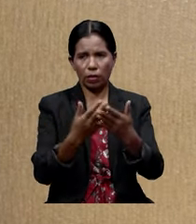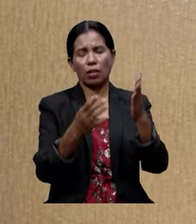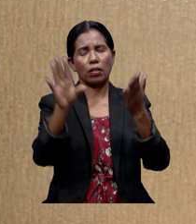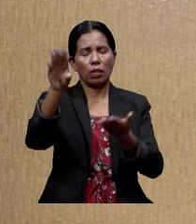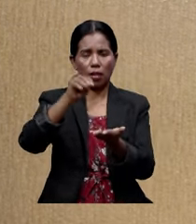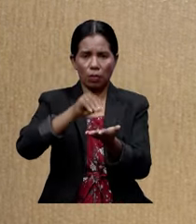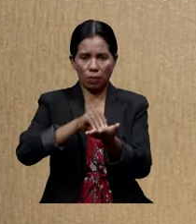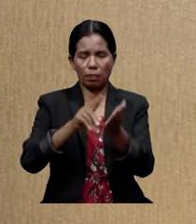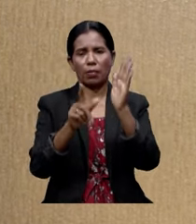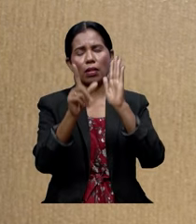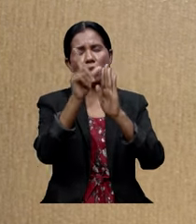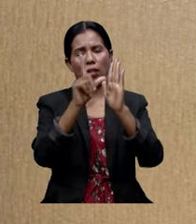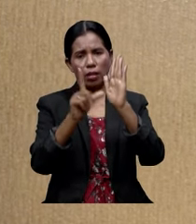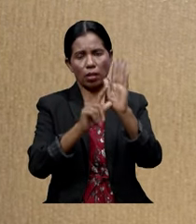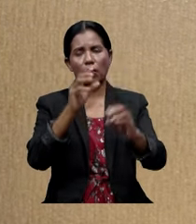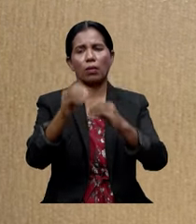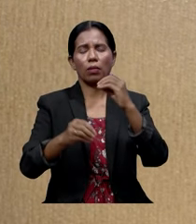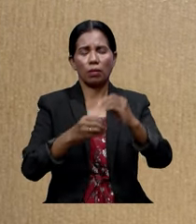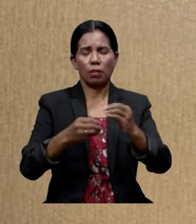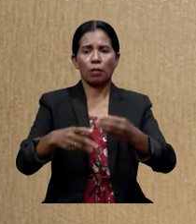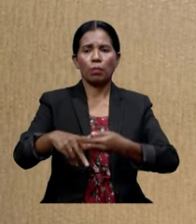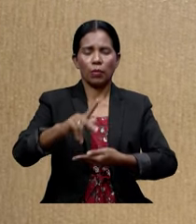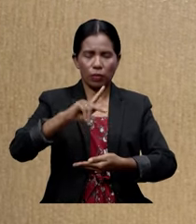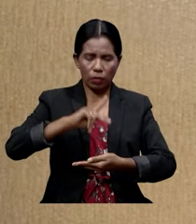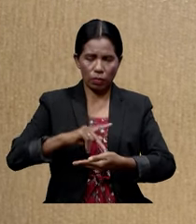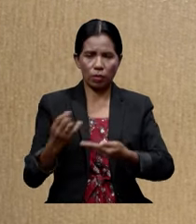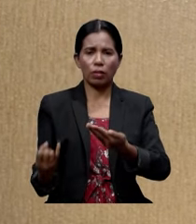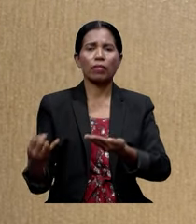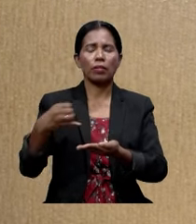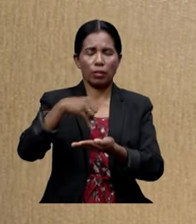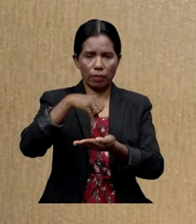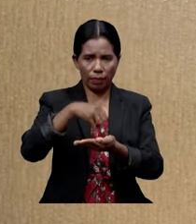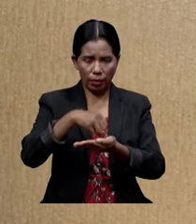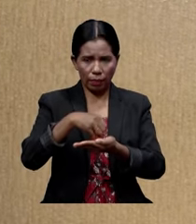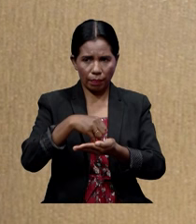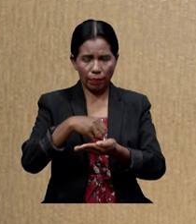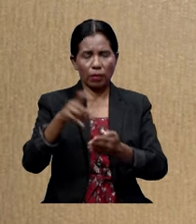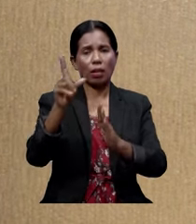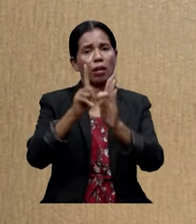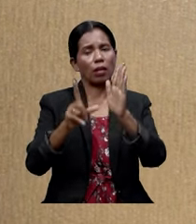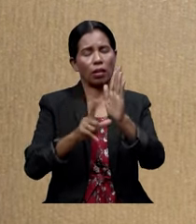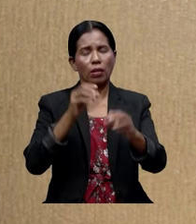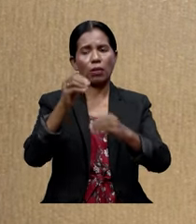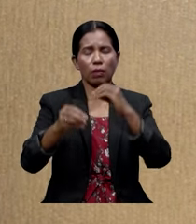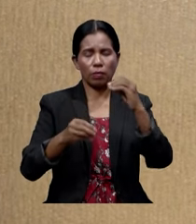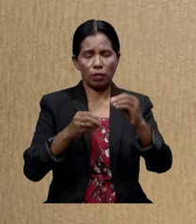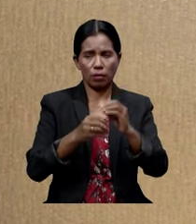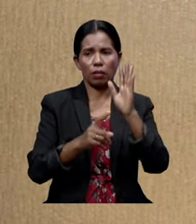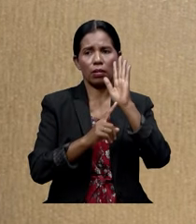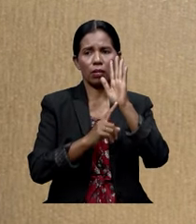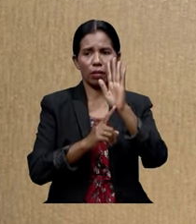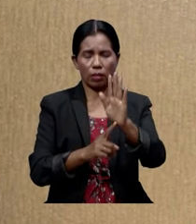lei, quando vá proteção investimento e lei, quando vá eliminação